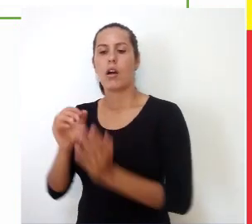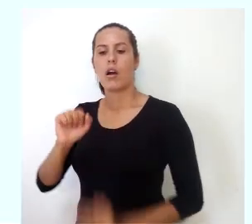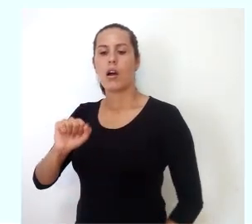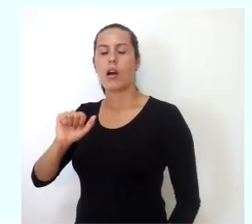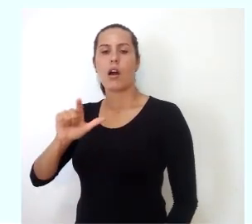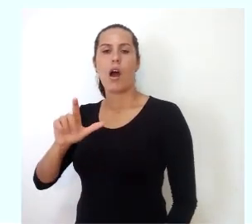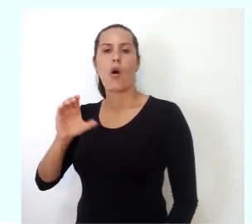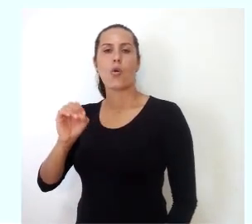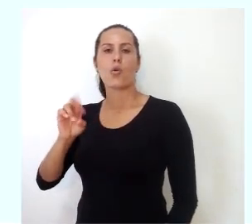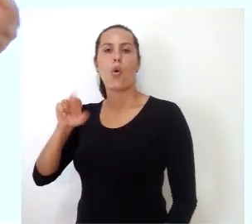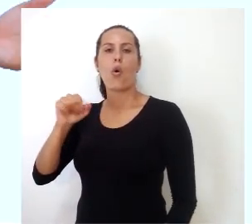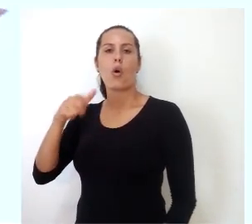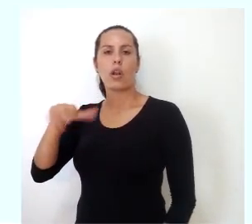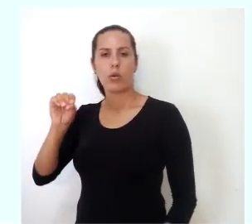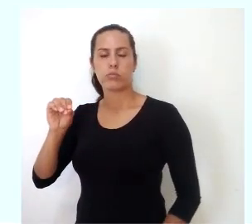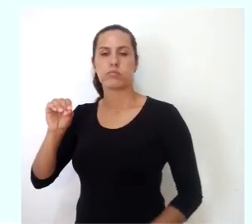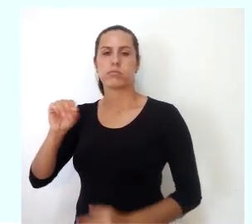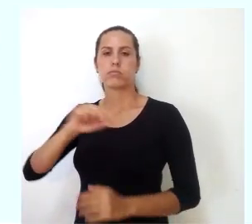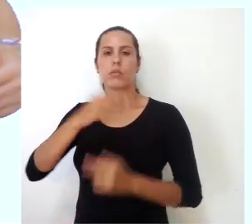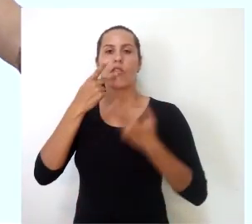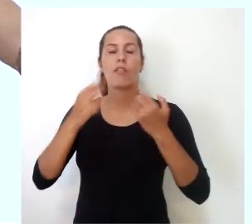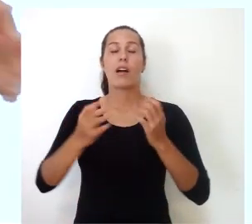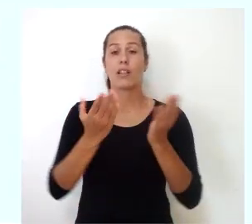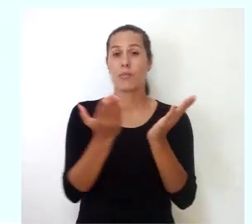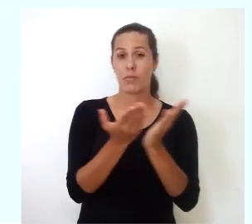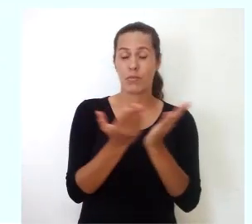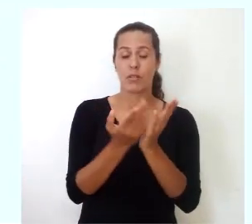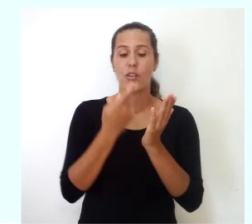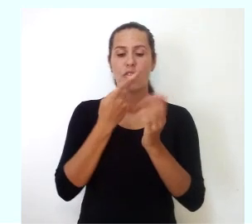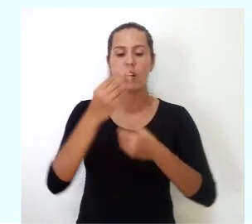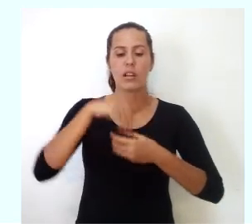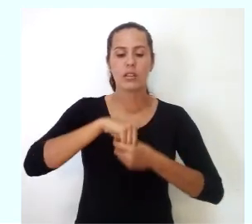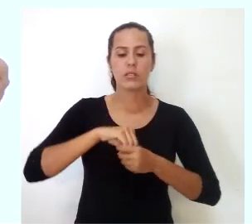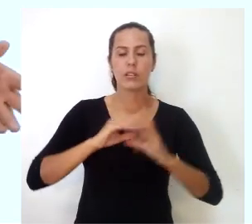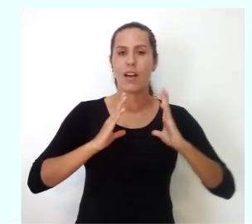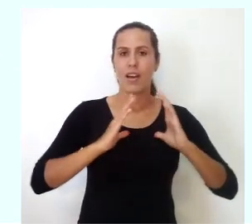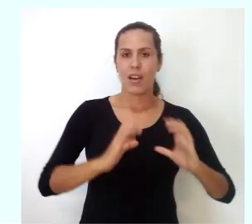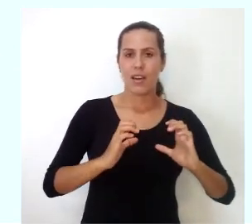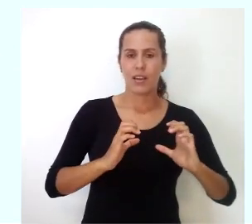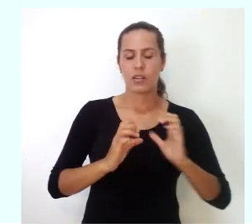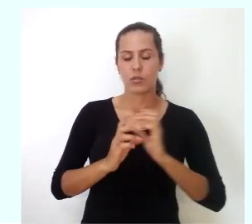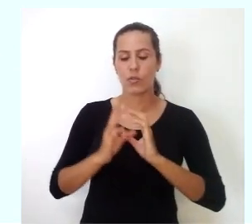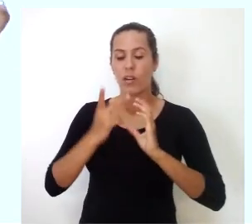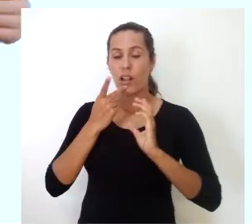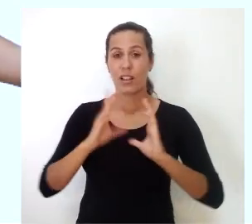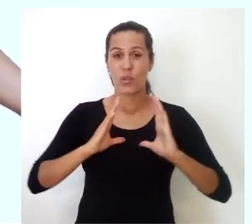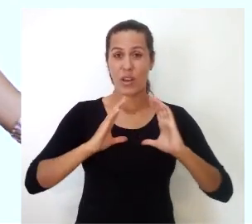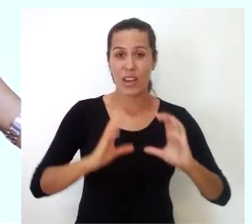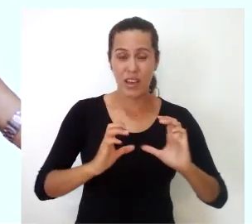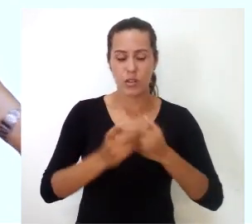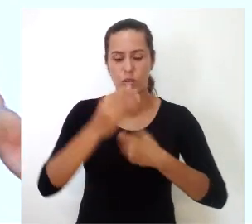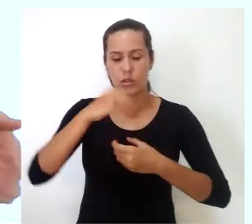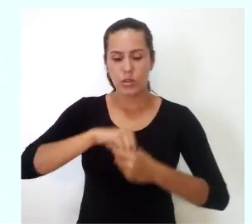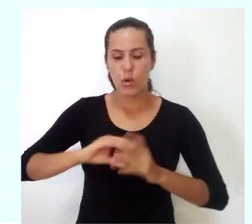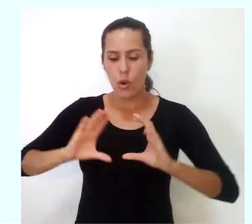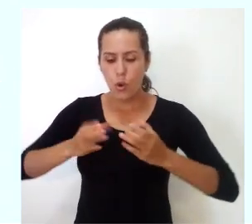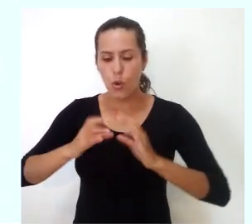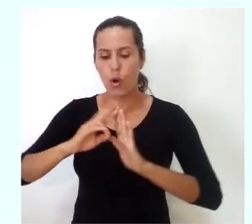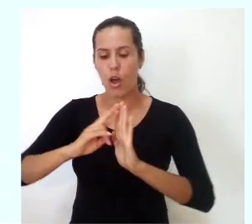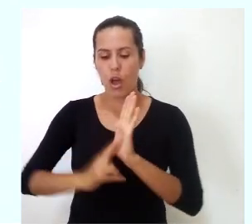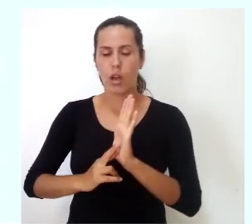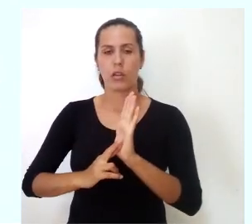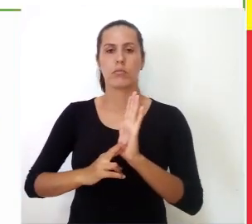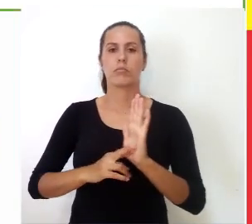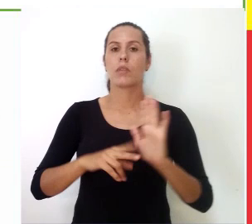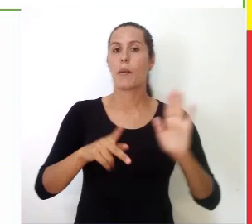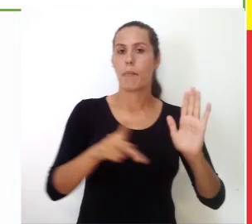de ética, estou falando de conduta. Quando eu falo de conduta, vamos ver o que é próprio e o que não é próprio, certo? Então,